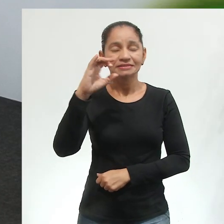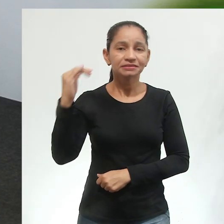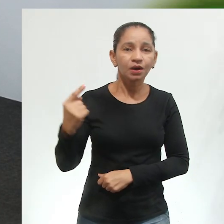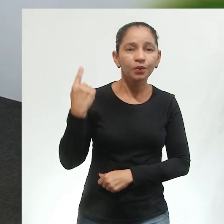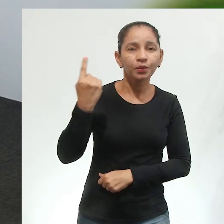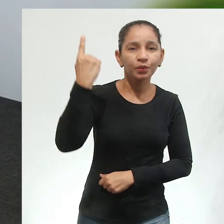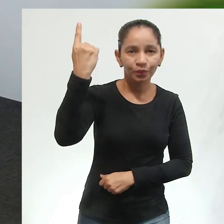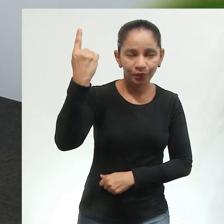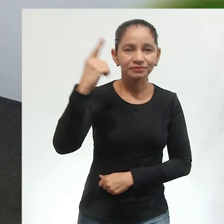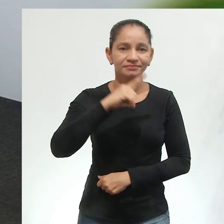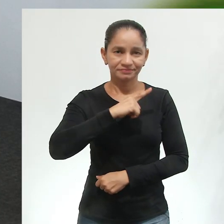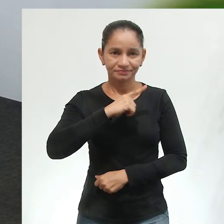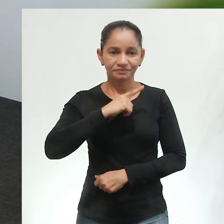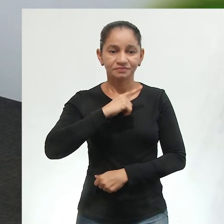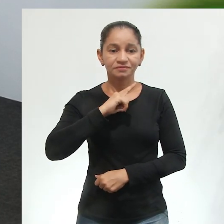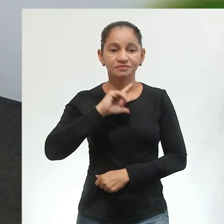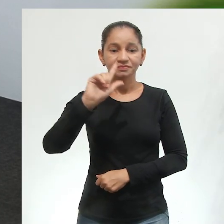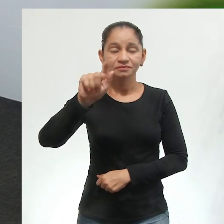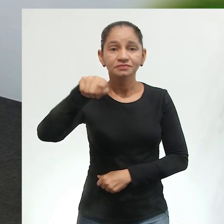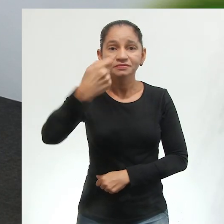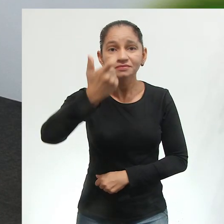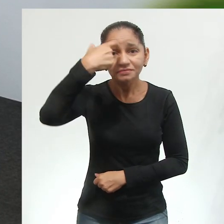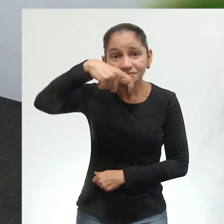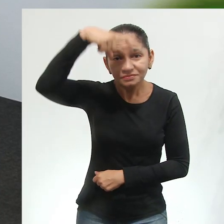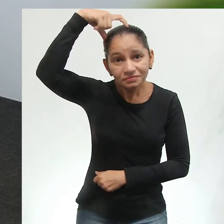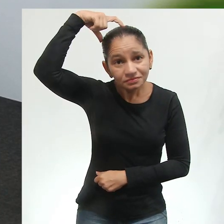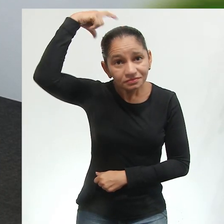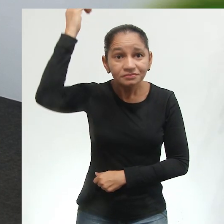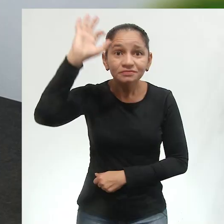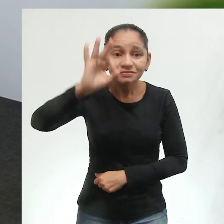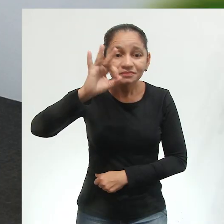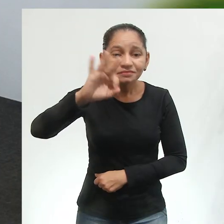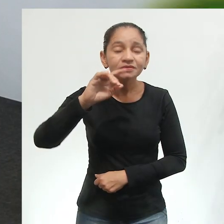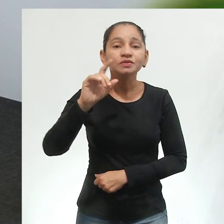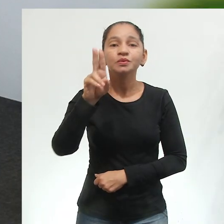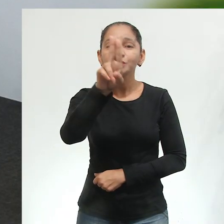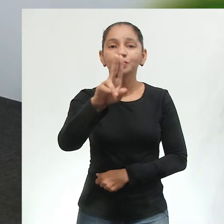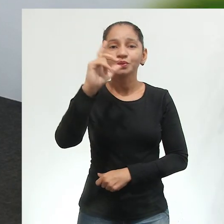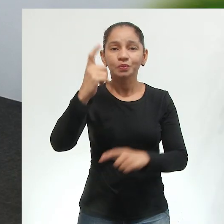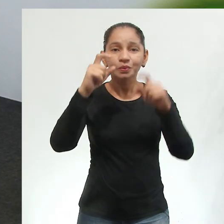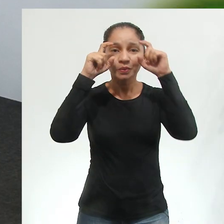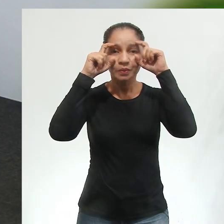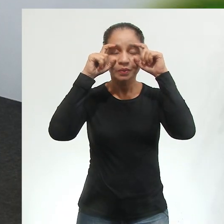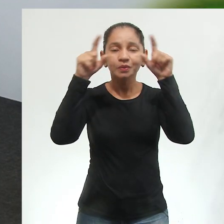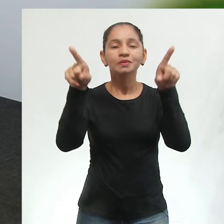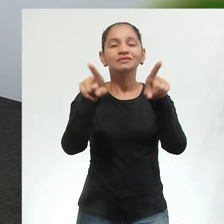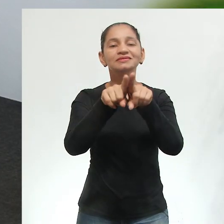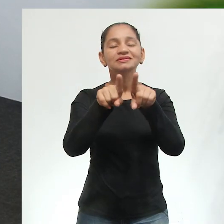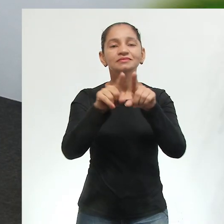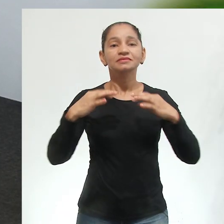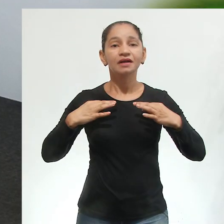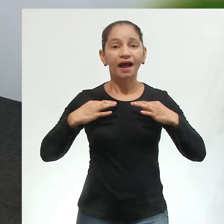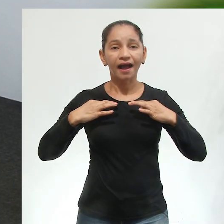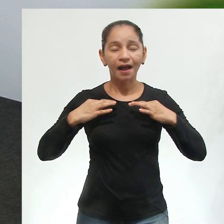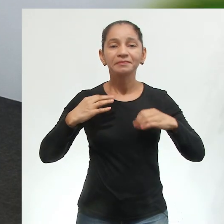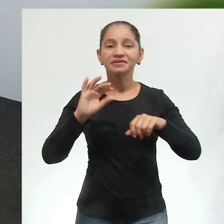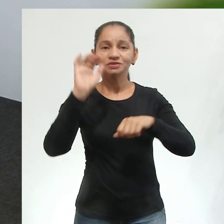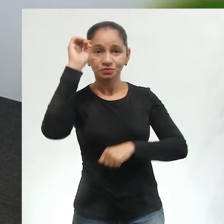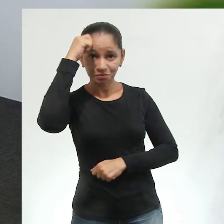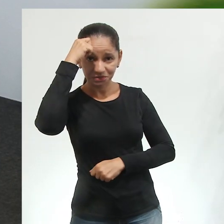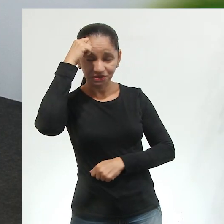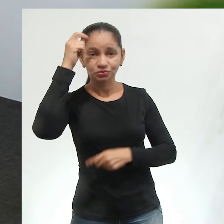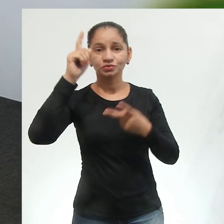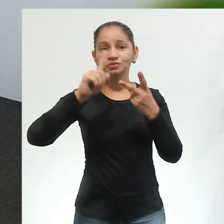m de altura, né? Esse é o meu sinal na comunidade surda, eu uso óculos, né? Eu estou com a camisa